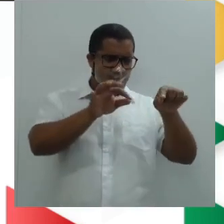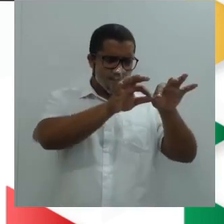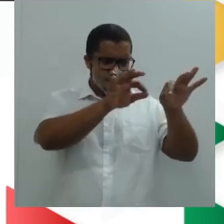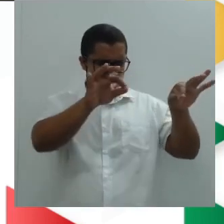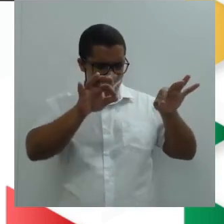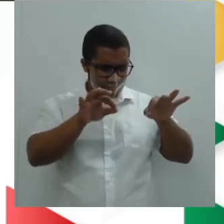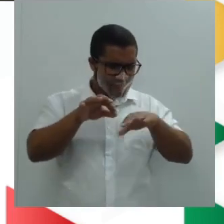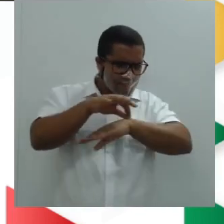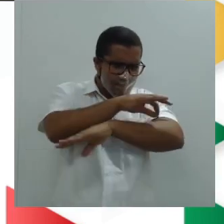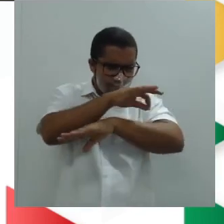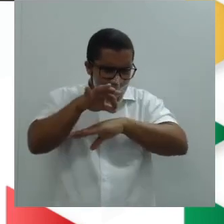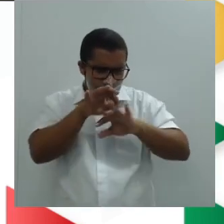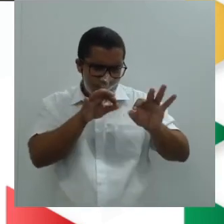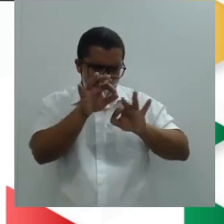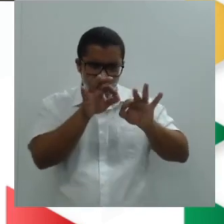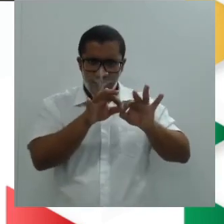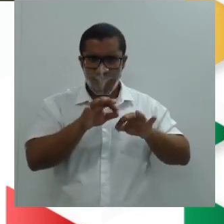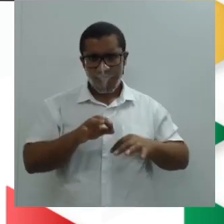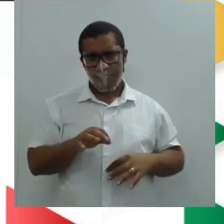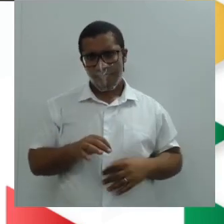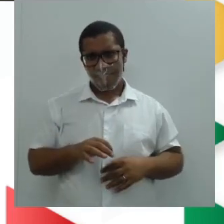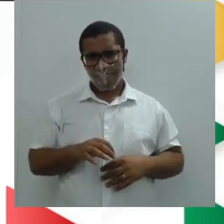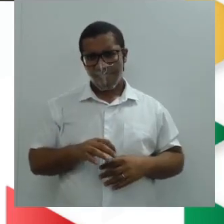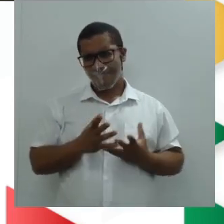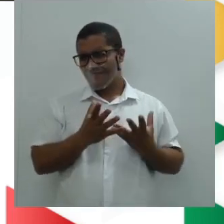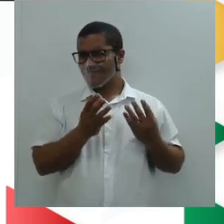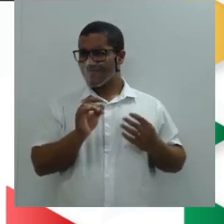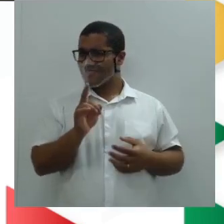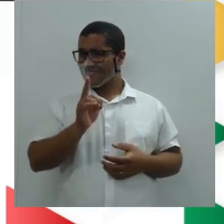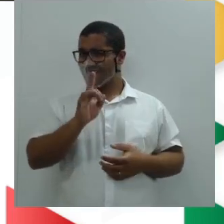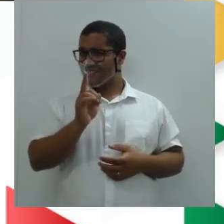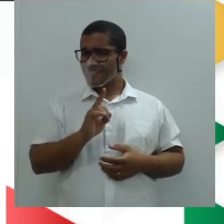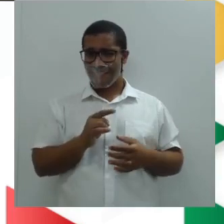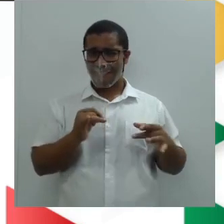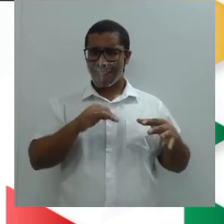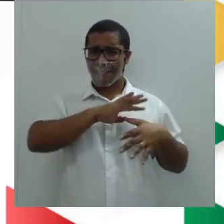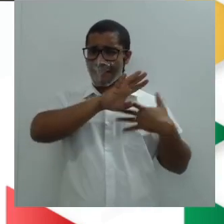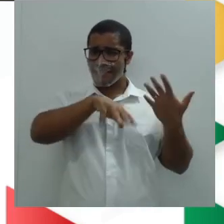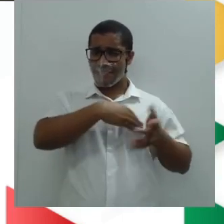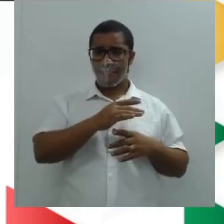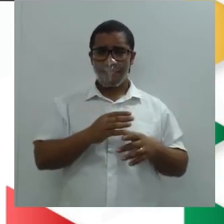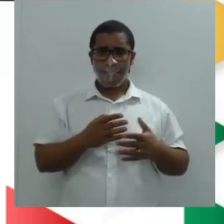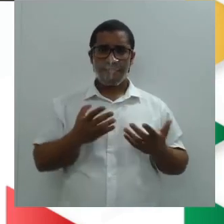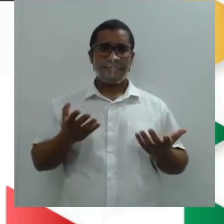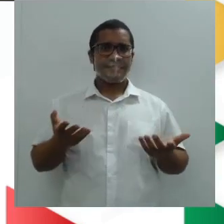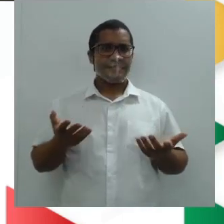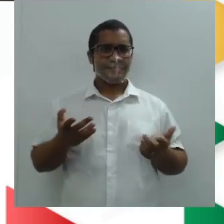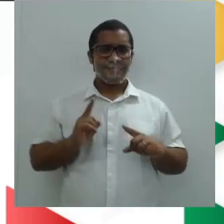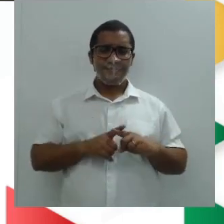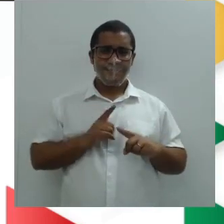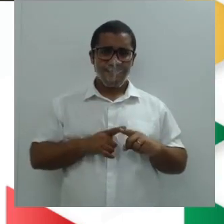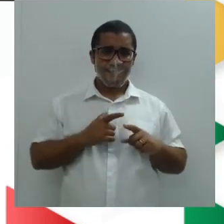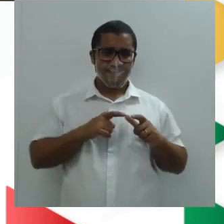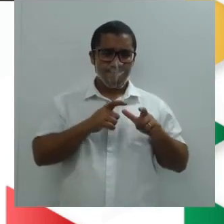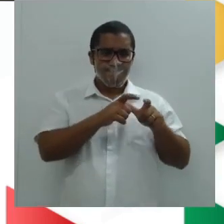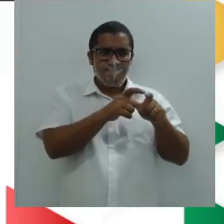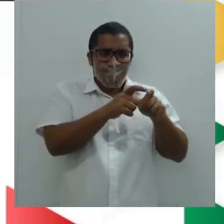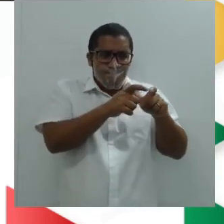planejamento. É um ponto muito importante. Por quê? Porque à medida que existe um